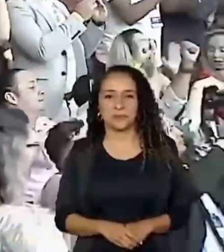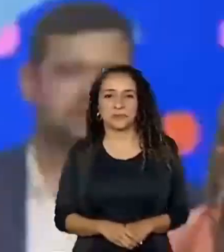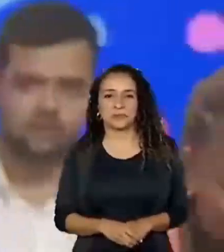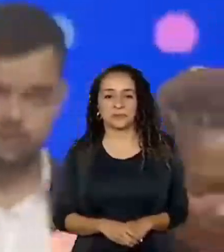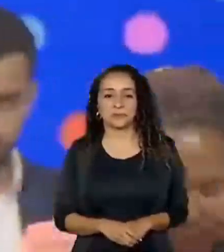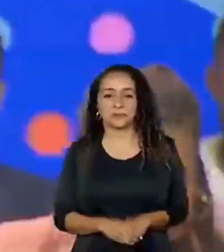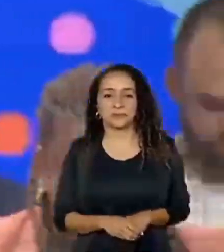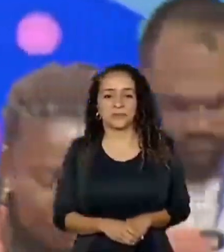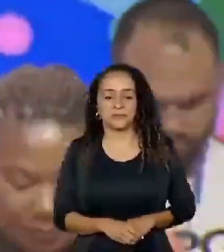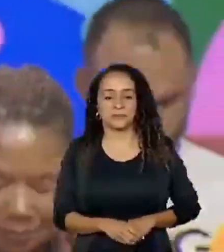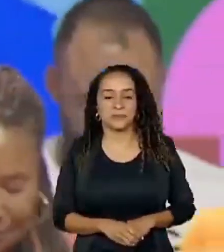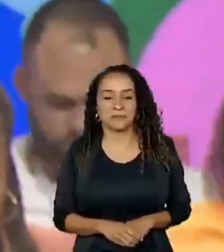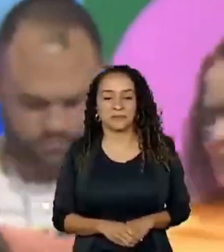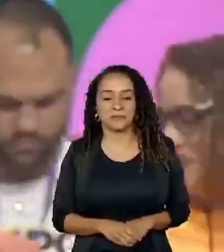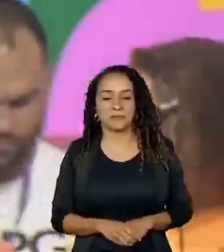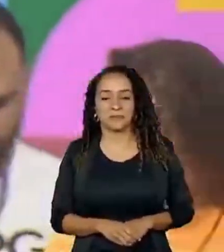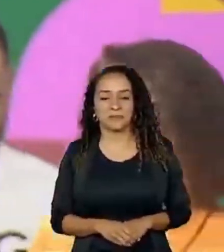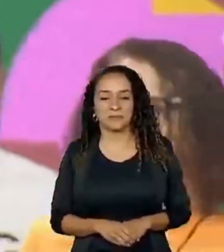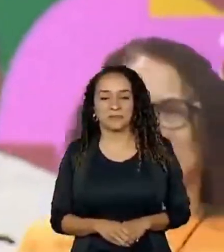Se eu